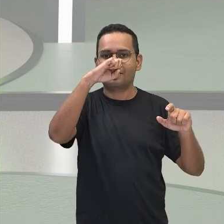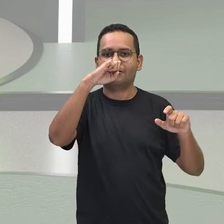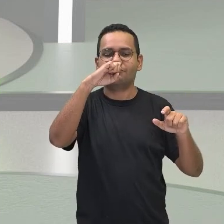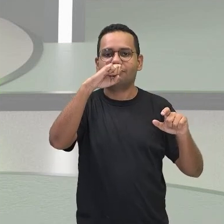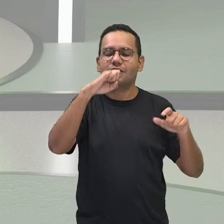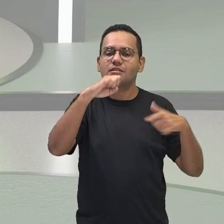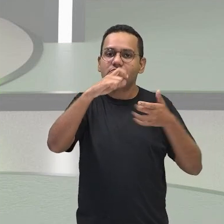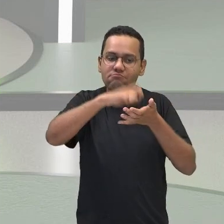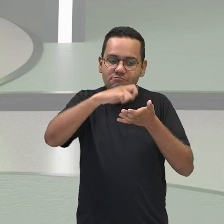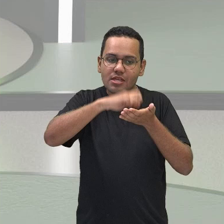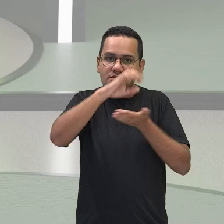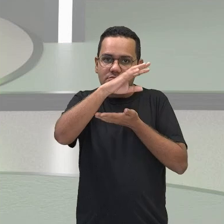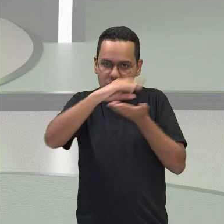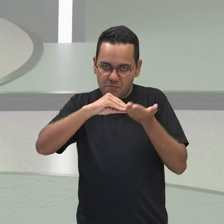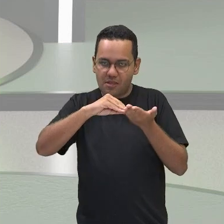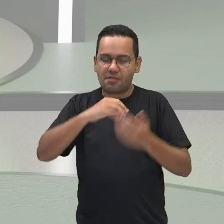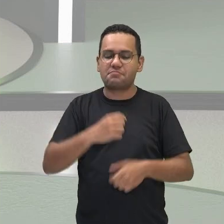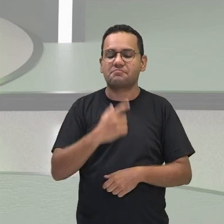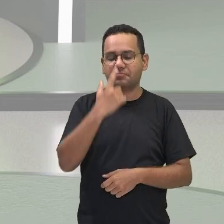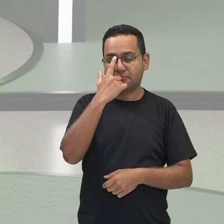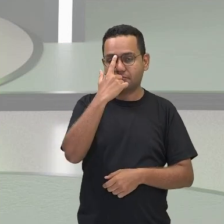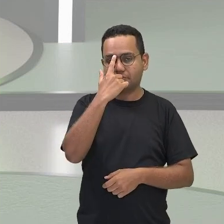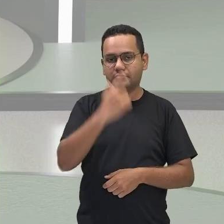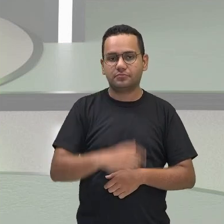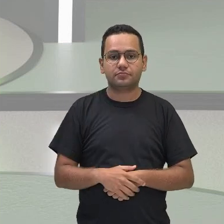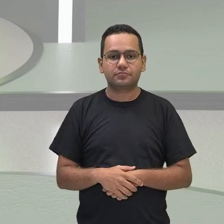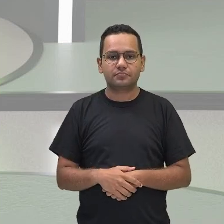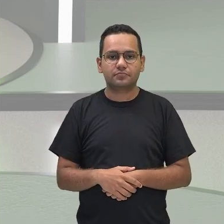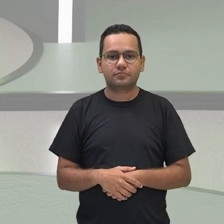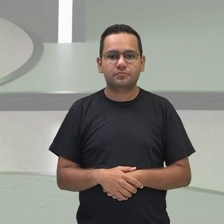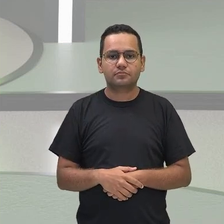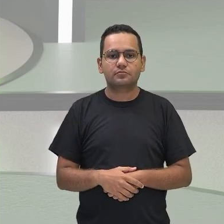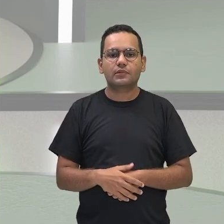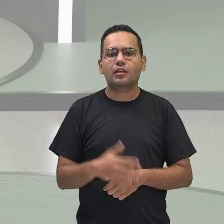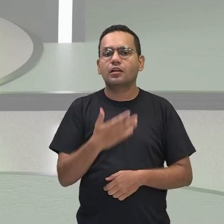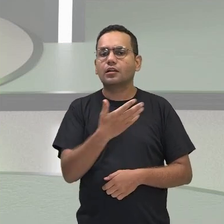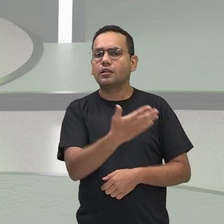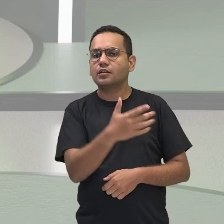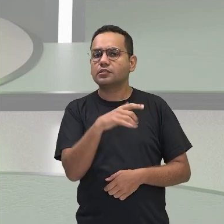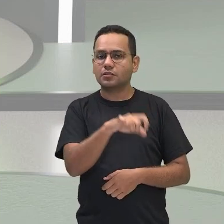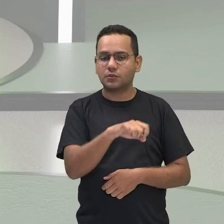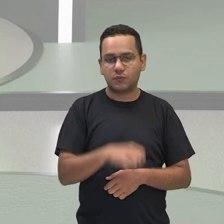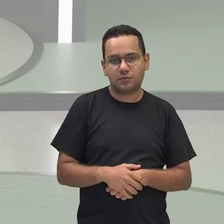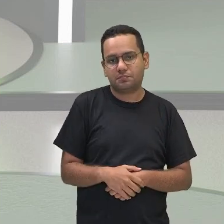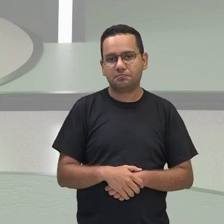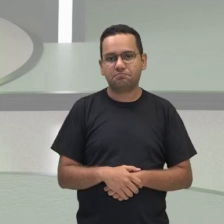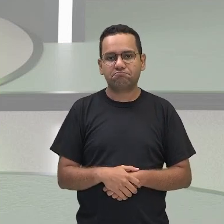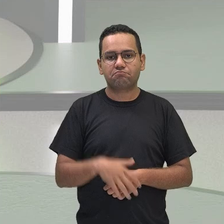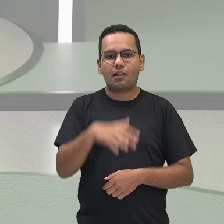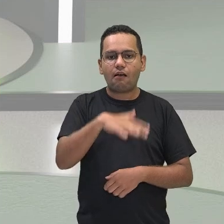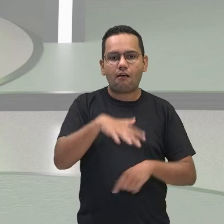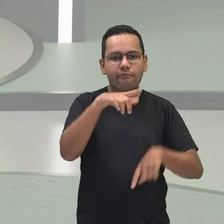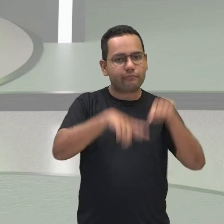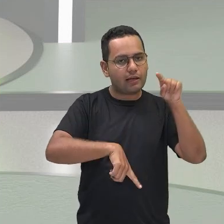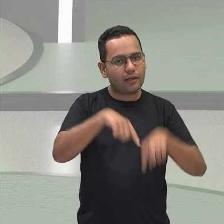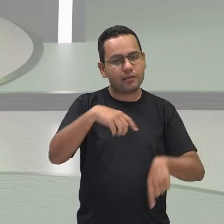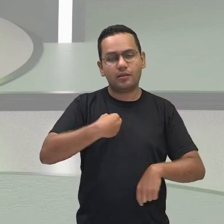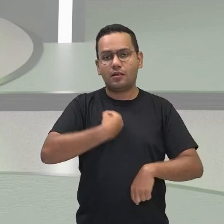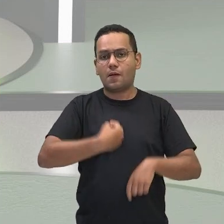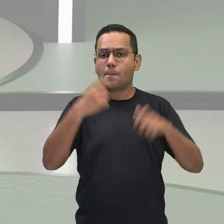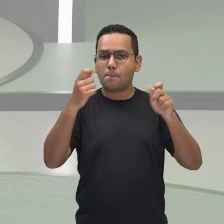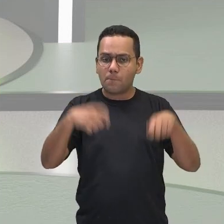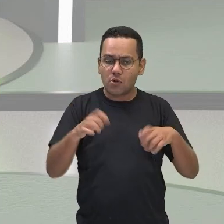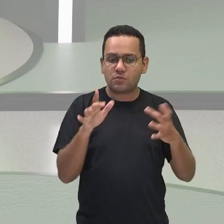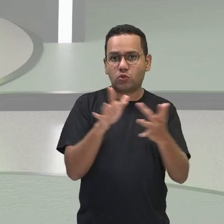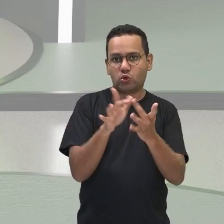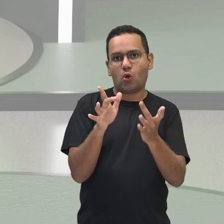mais. De forma ainda mais simples, é tudo que compõe o universo físico, incluindo objetos tangíveis, ou seja, objetos que